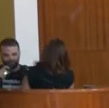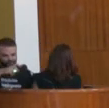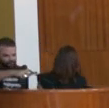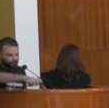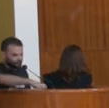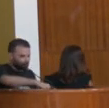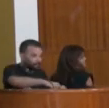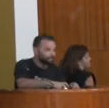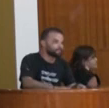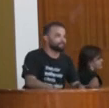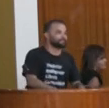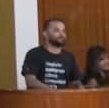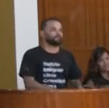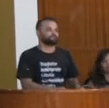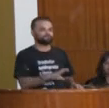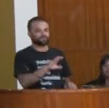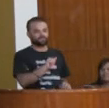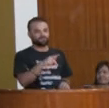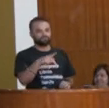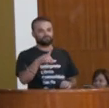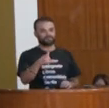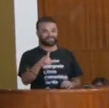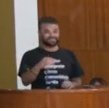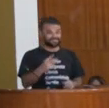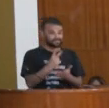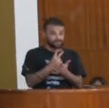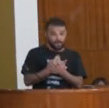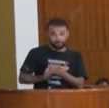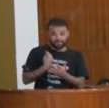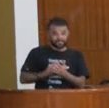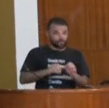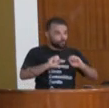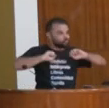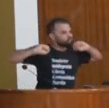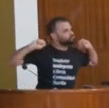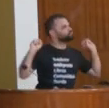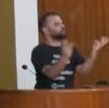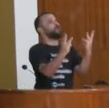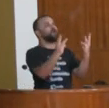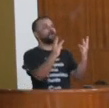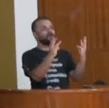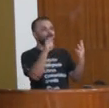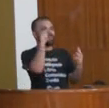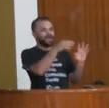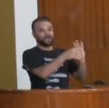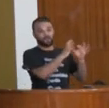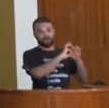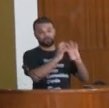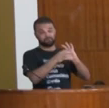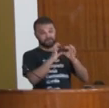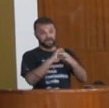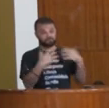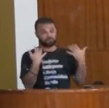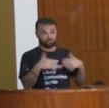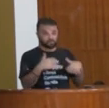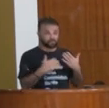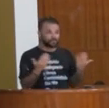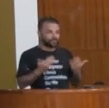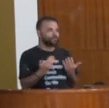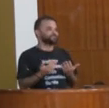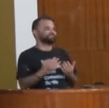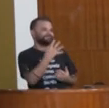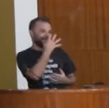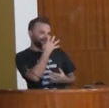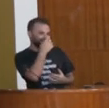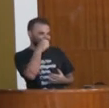CAPED sempre presente, já deu um show na Olimped, fiquei sabendo, e está aqui prestigiando nossa audiência